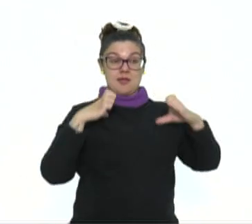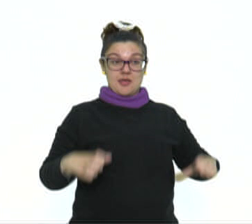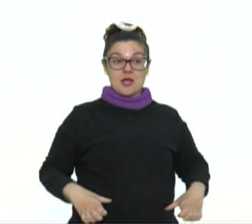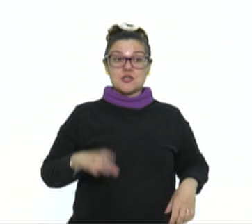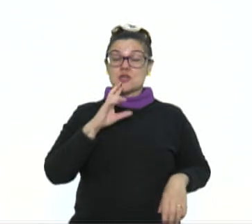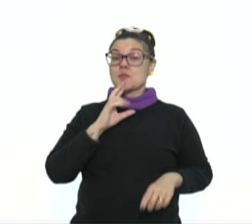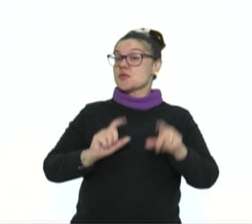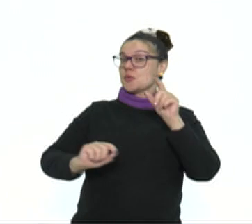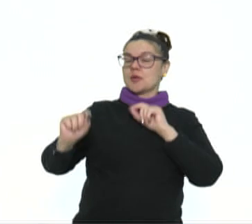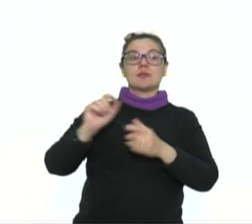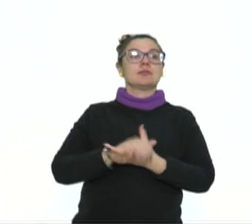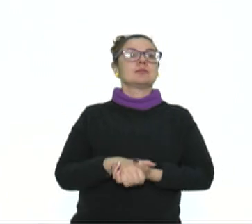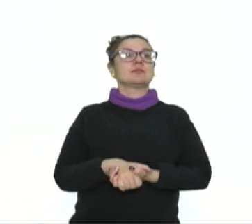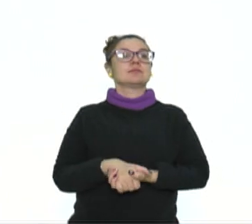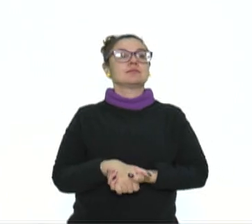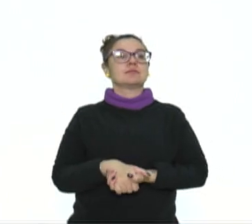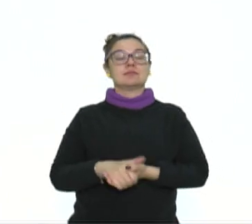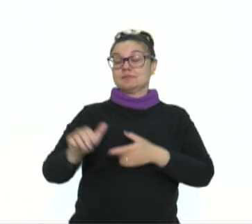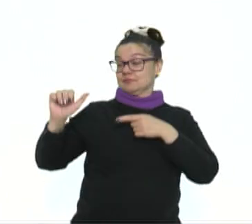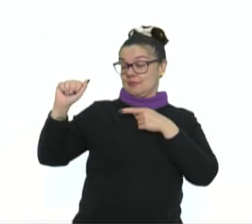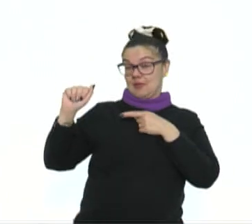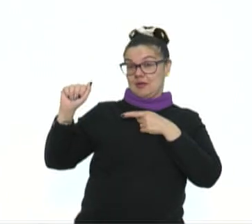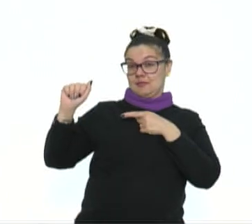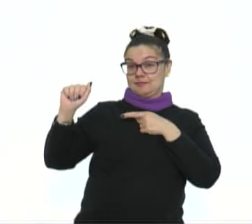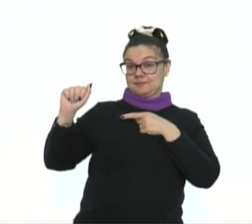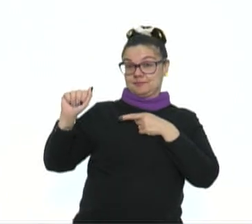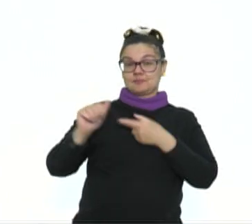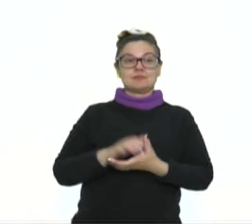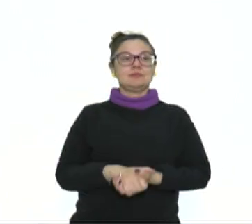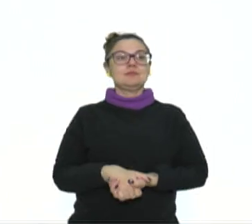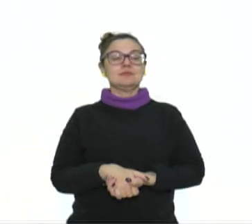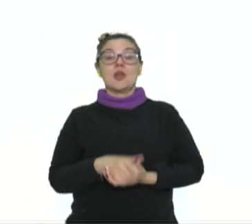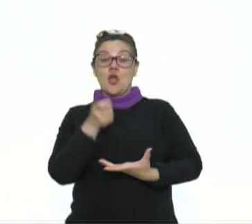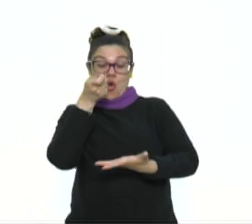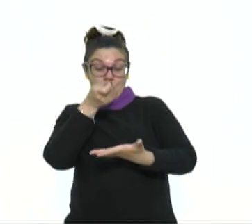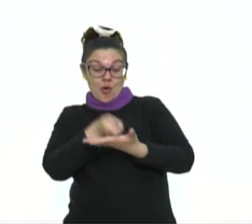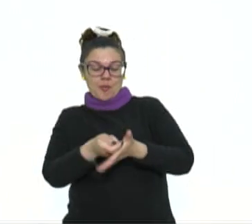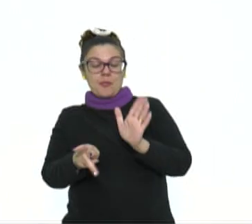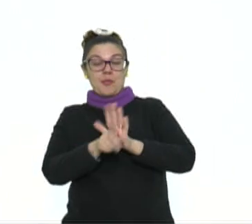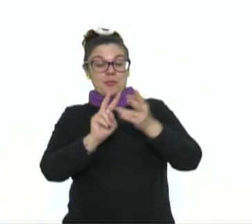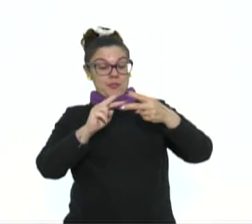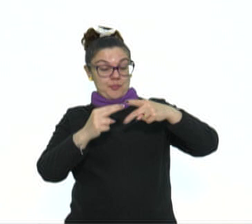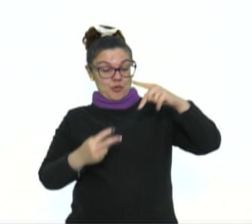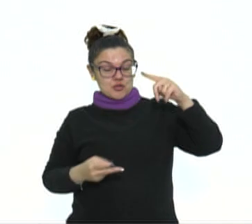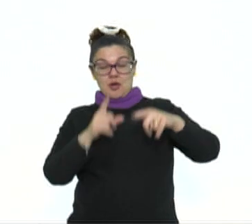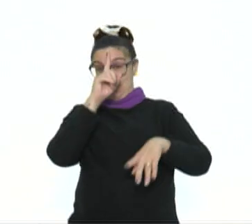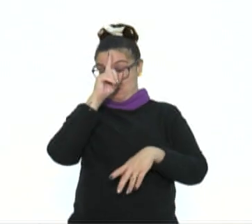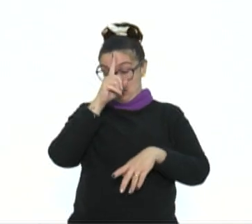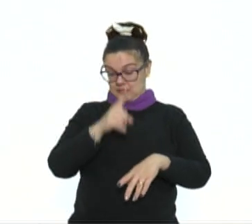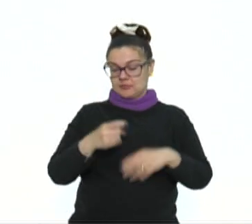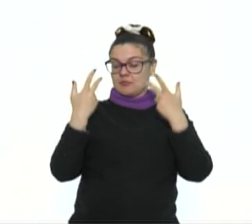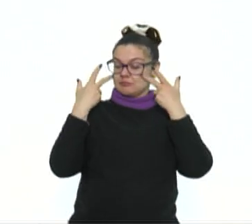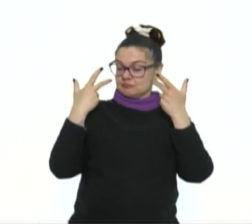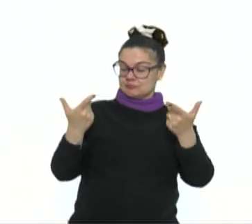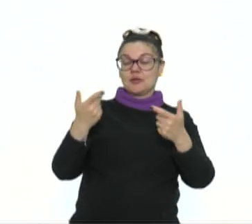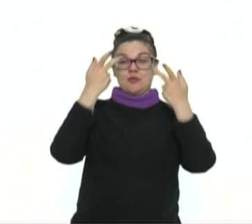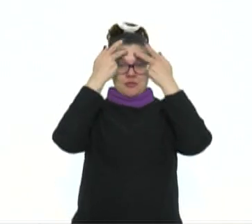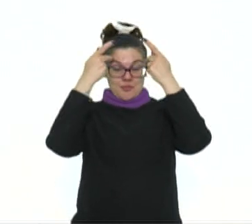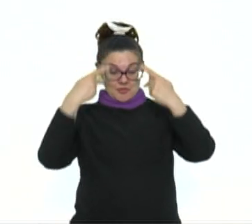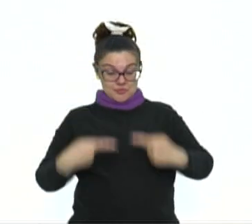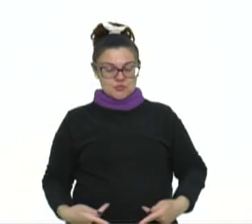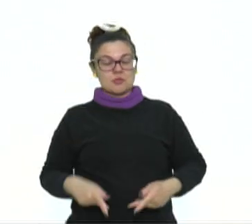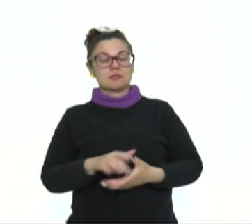vamos às alternativas. Letra A, determinações biológicas impregnadas na natureza humana. Letra